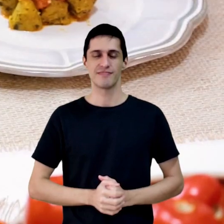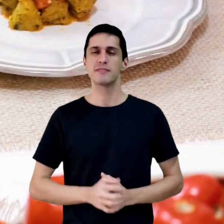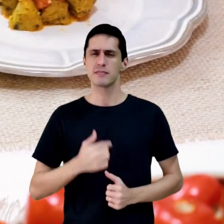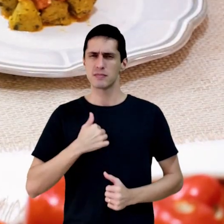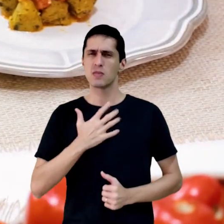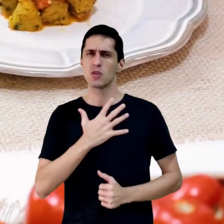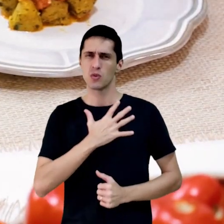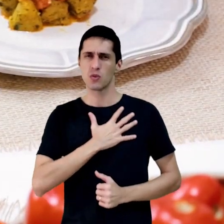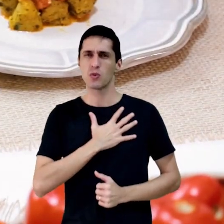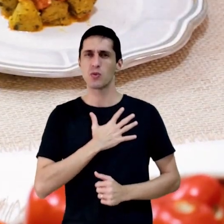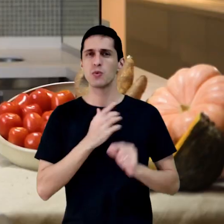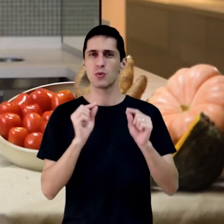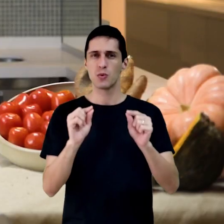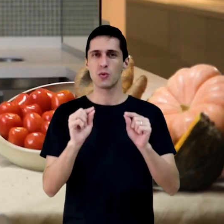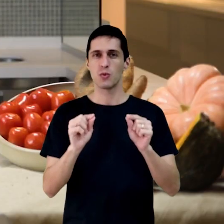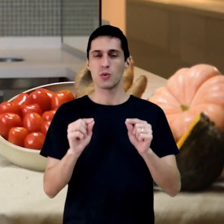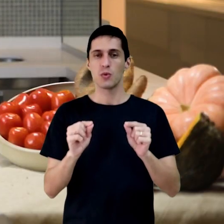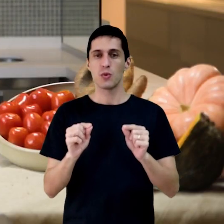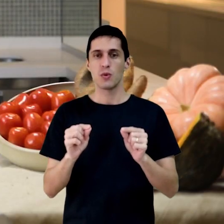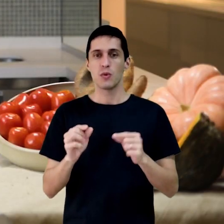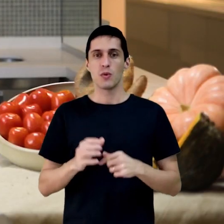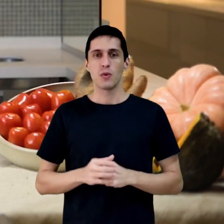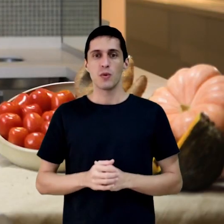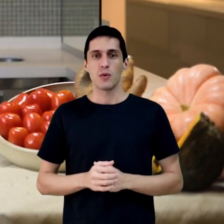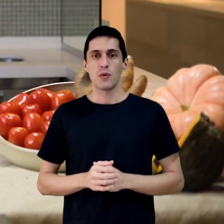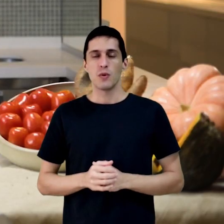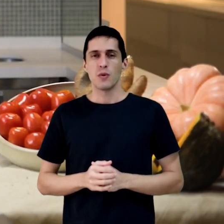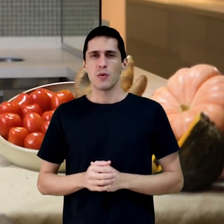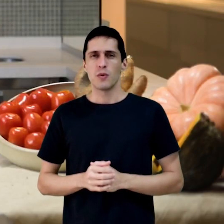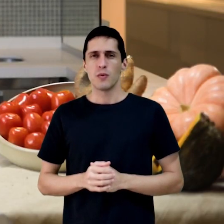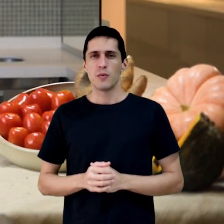Eu gosto sempre de acrescentar